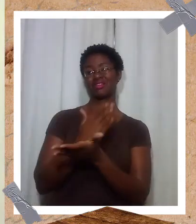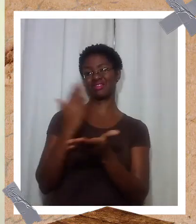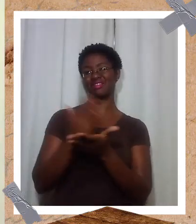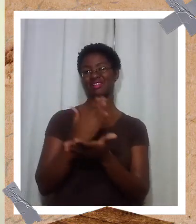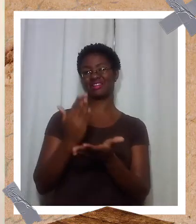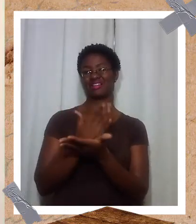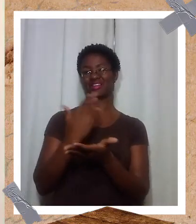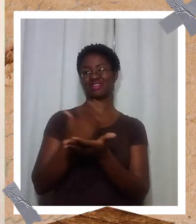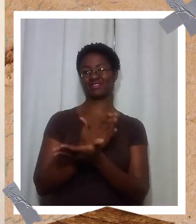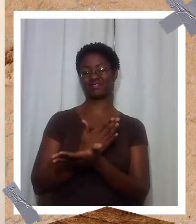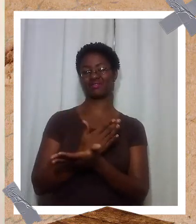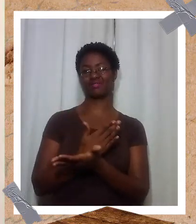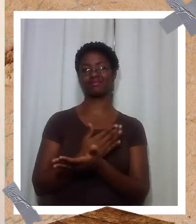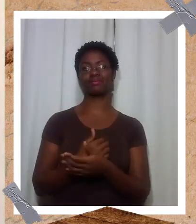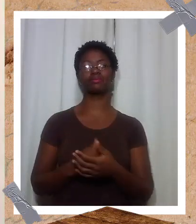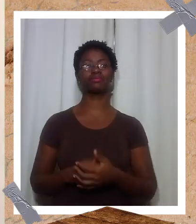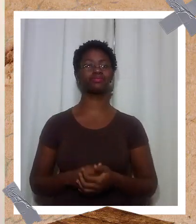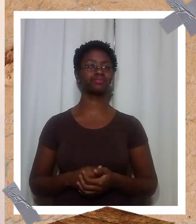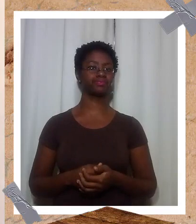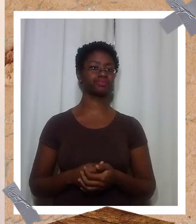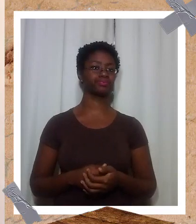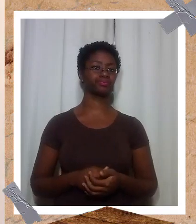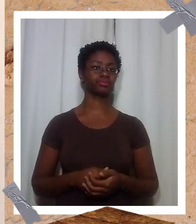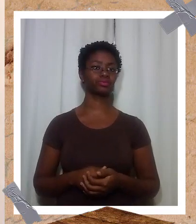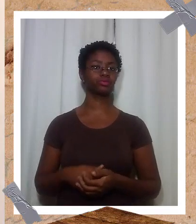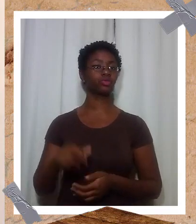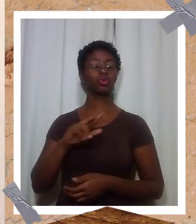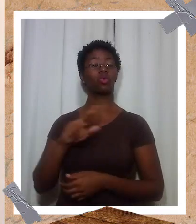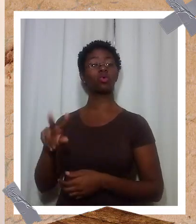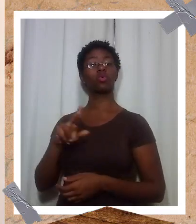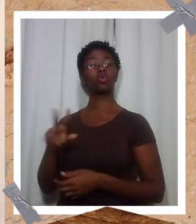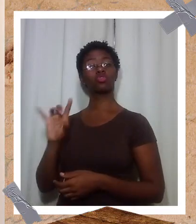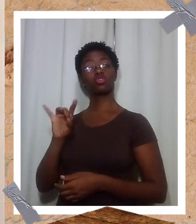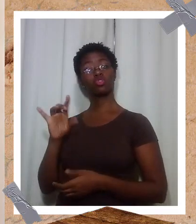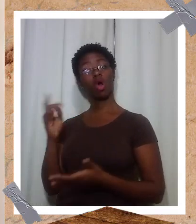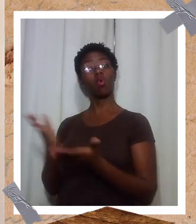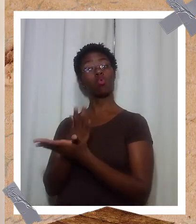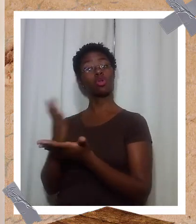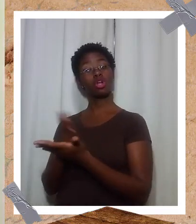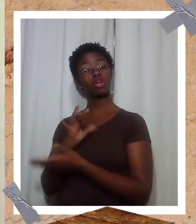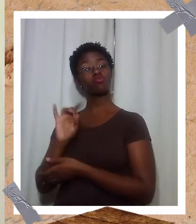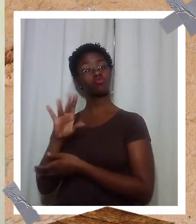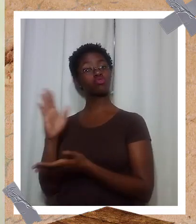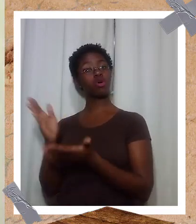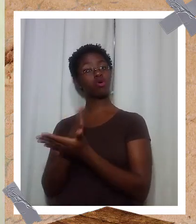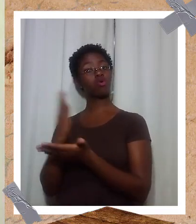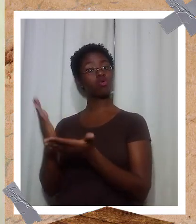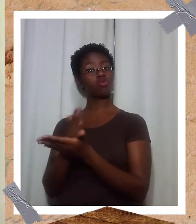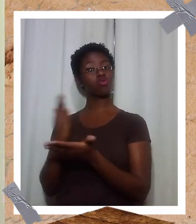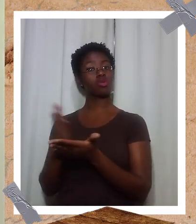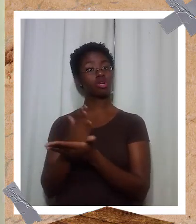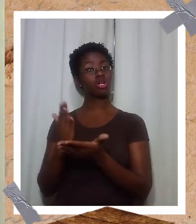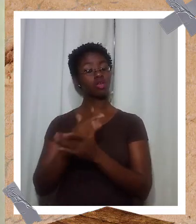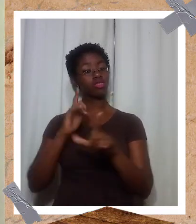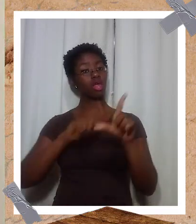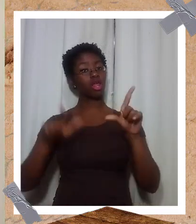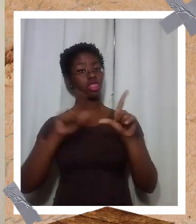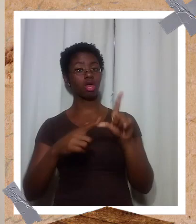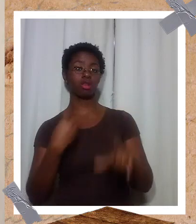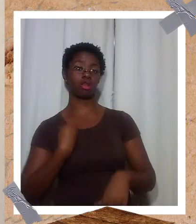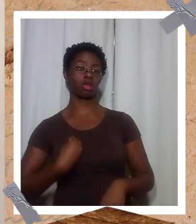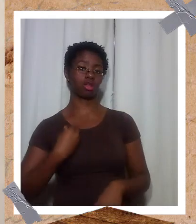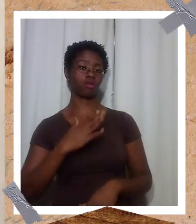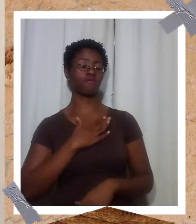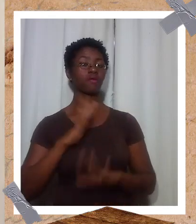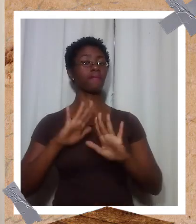Entendeu? Não pela questão do livro, ou por questão da literatura na minha vida,